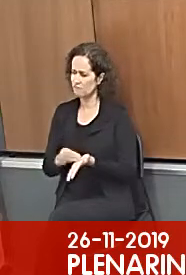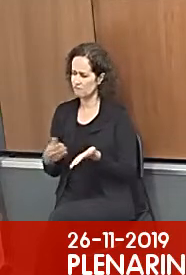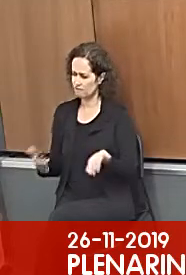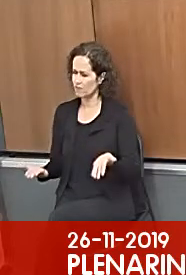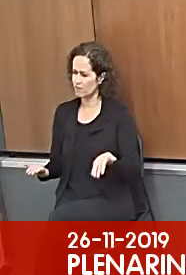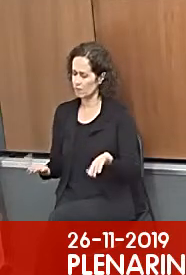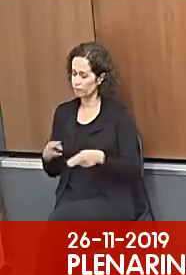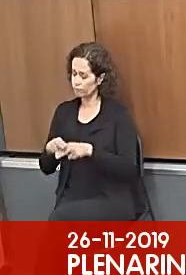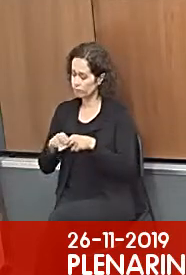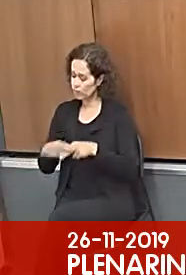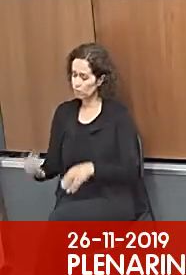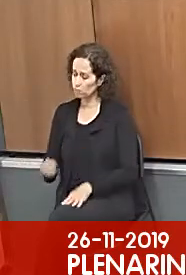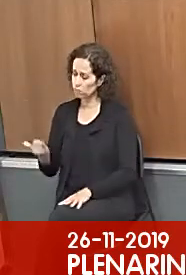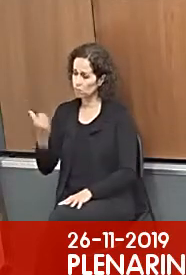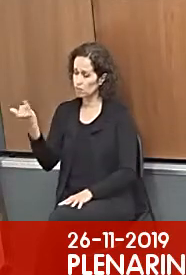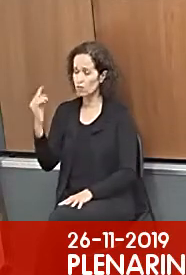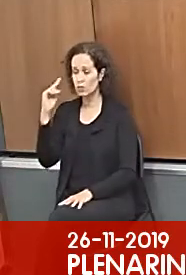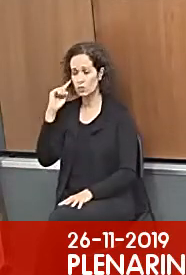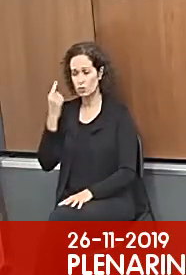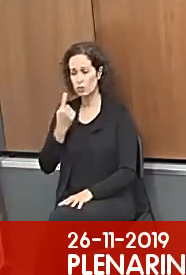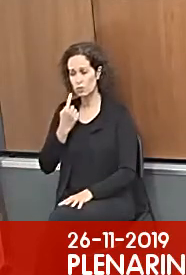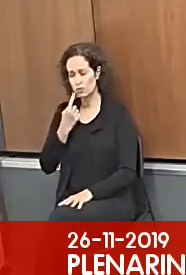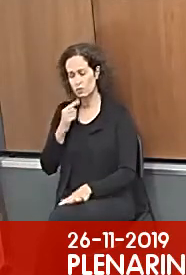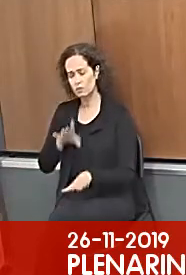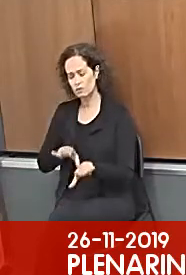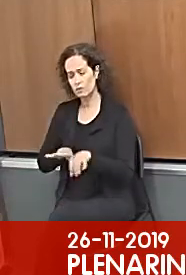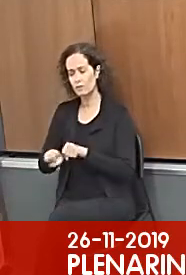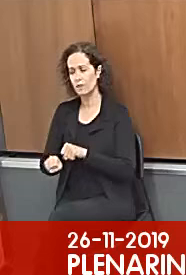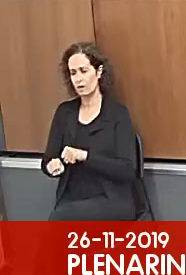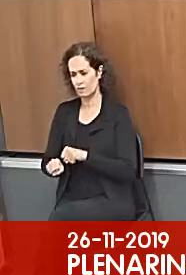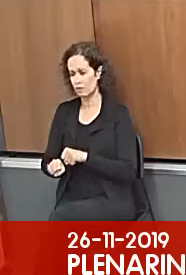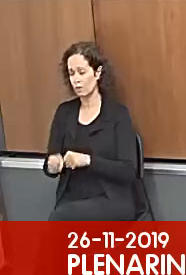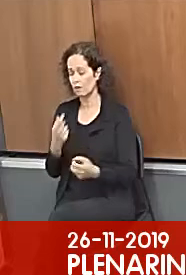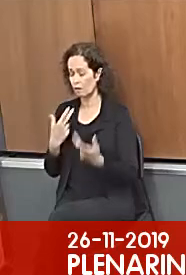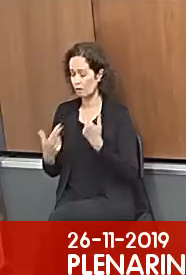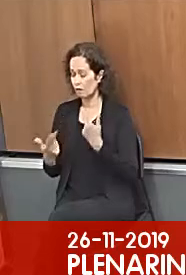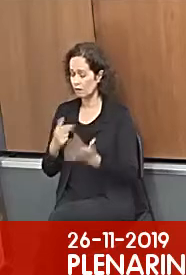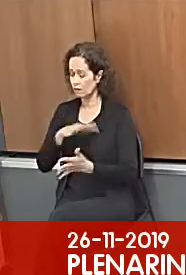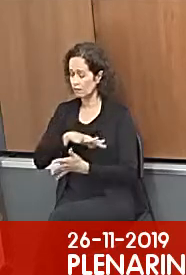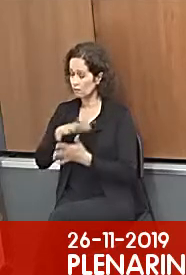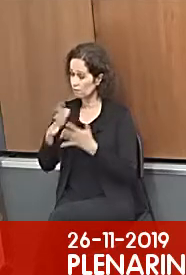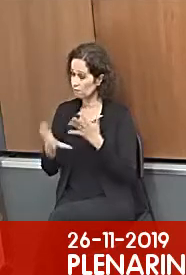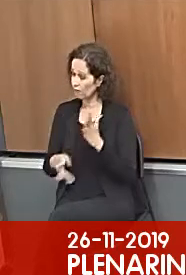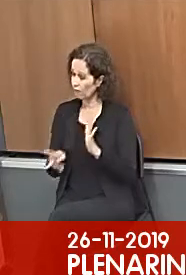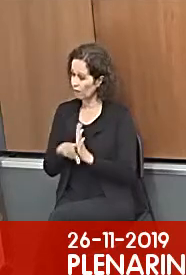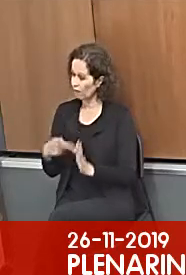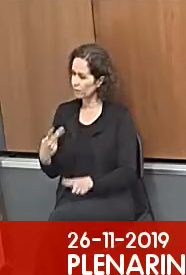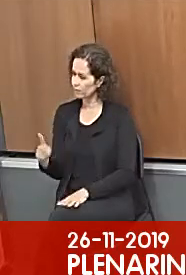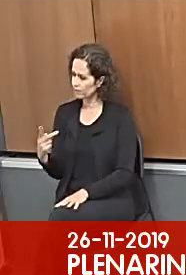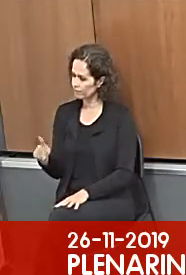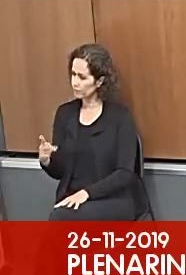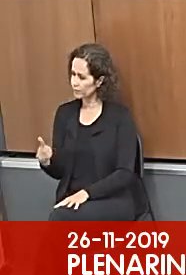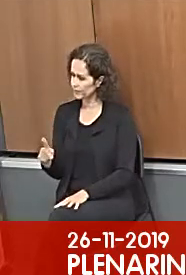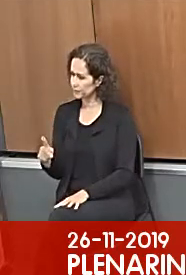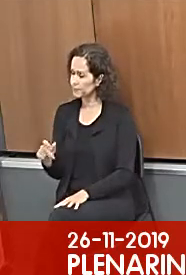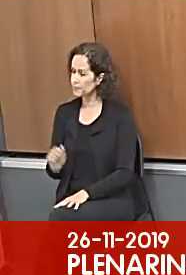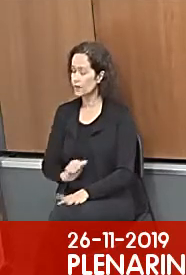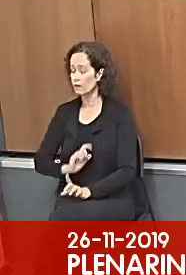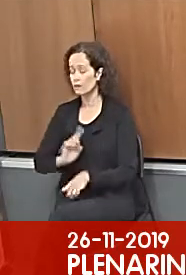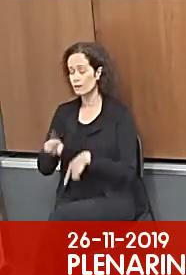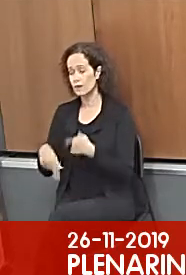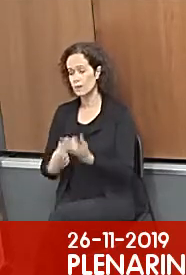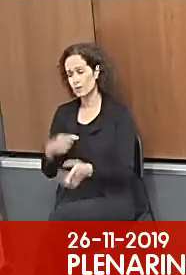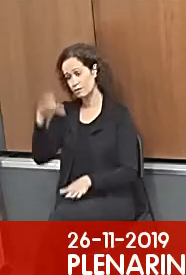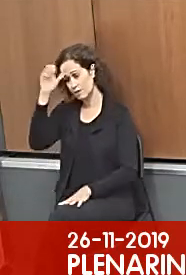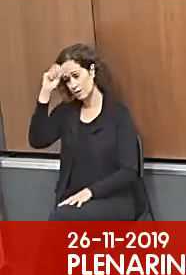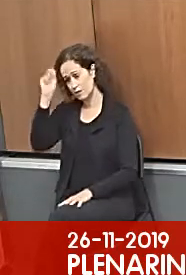a importância do surdo ser formado na língua dele, que é a língua brasileira de sinais, Libras, e depois